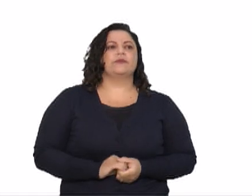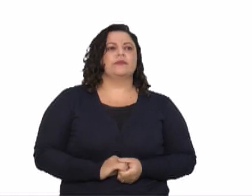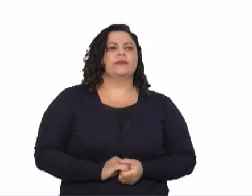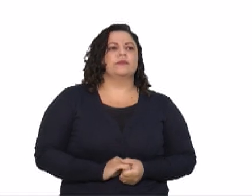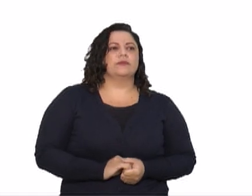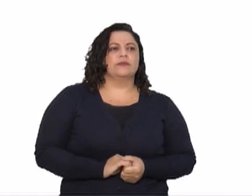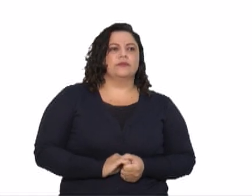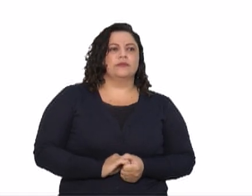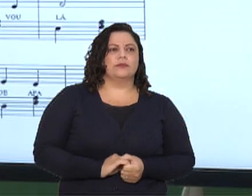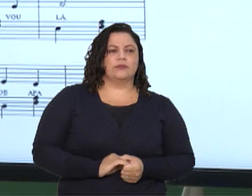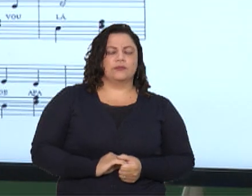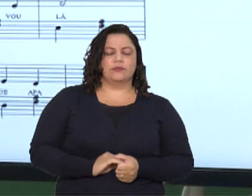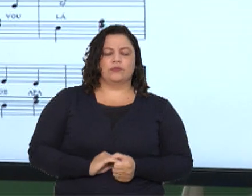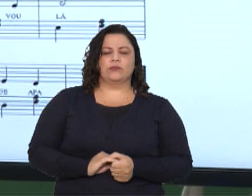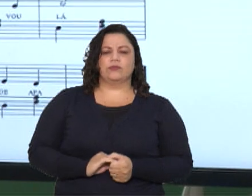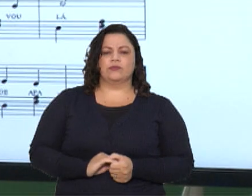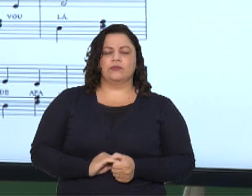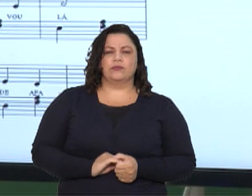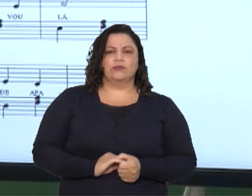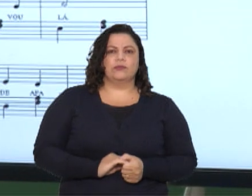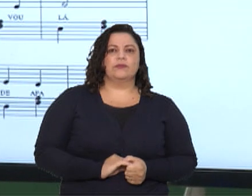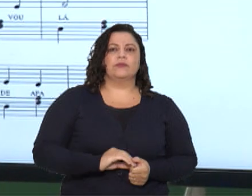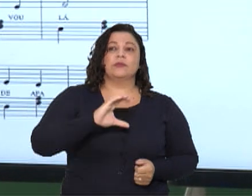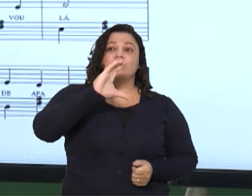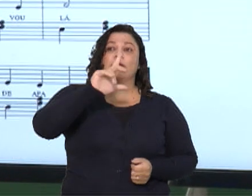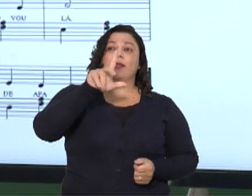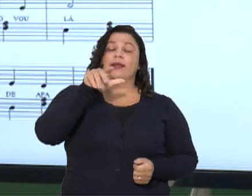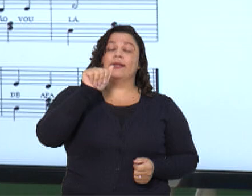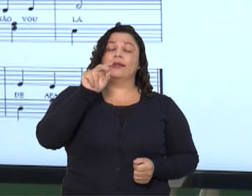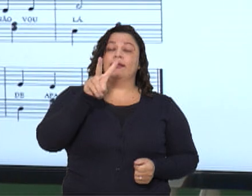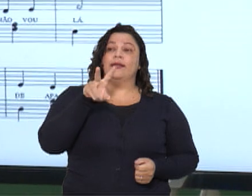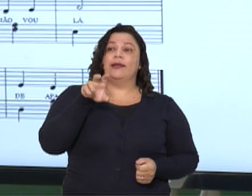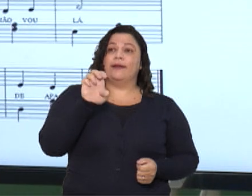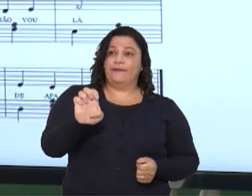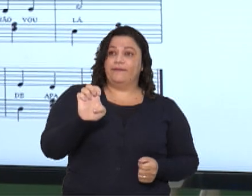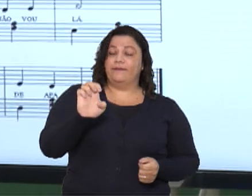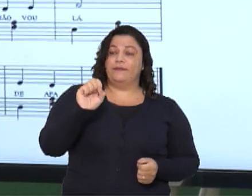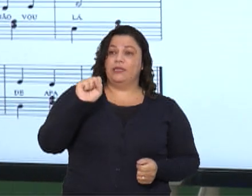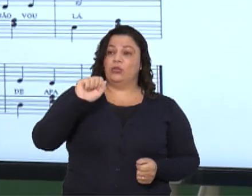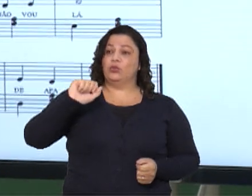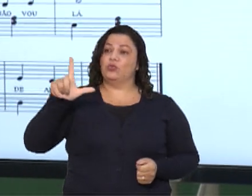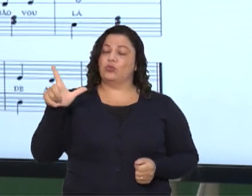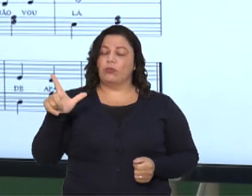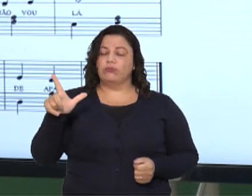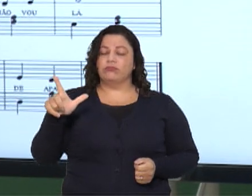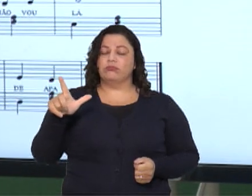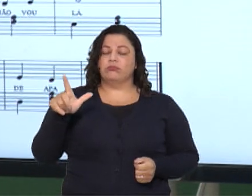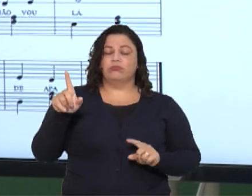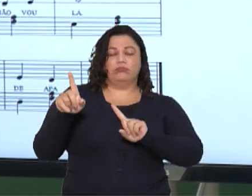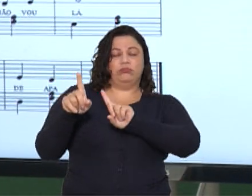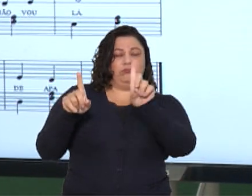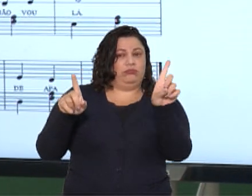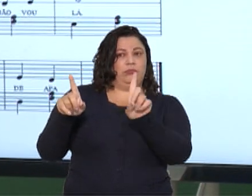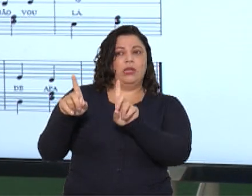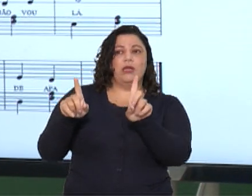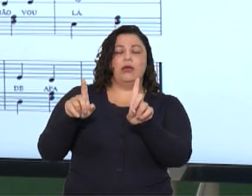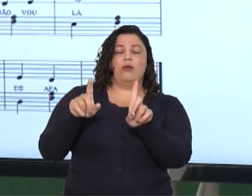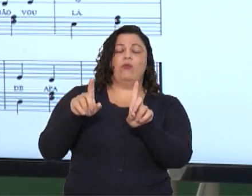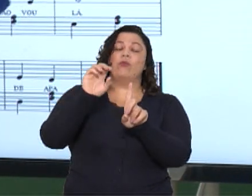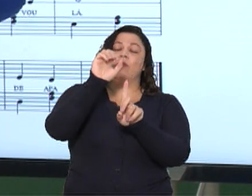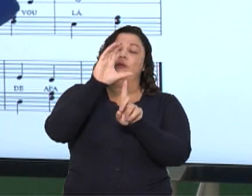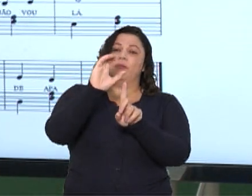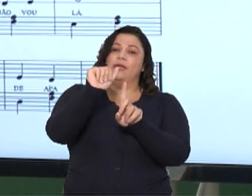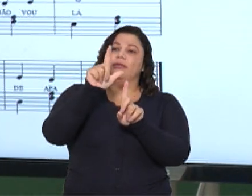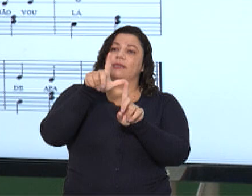Aqui, em vez de ser uma clave de sol, a gente vê que é uma clave de fá. Que isso já modifica